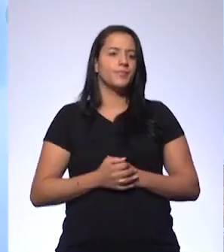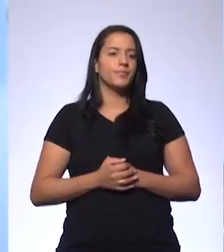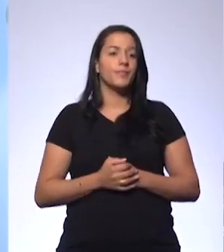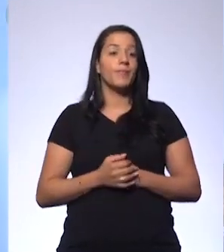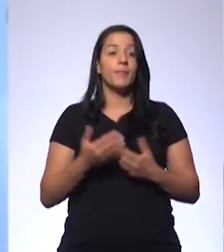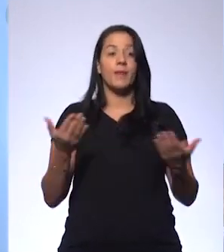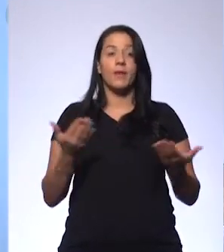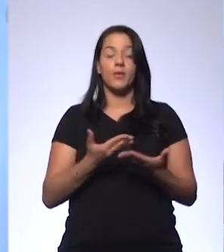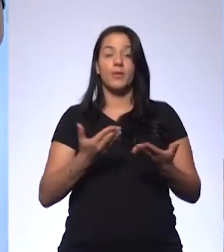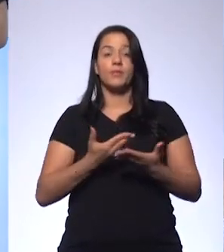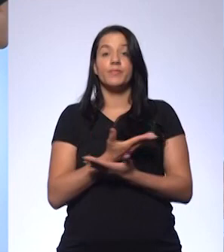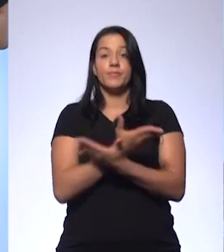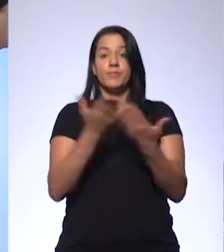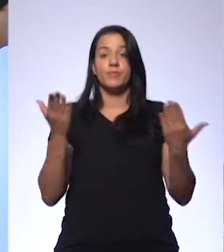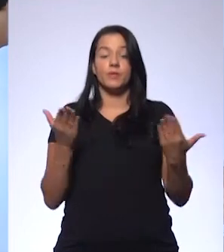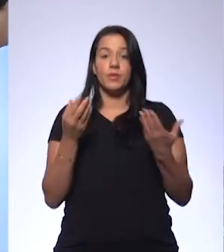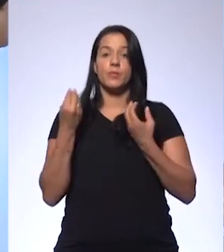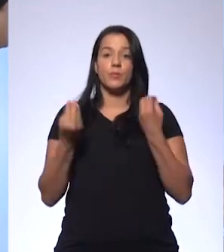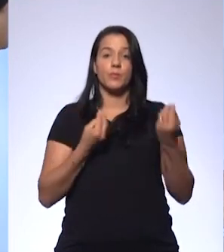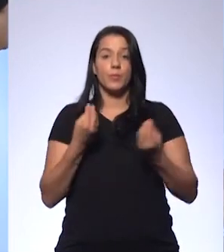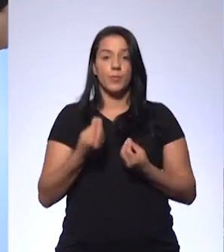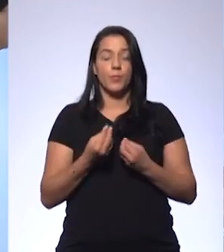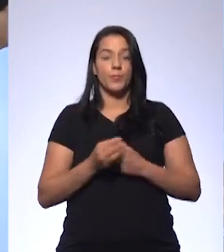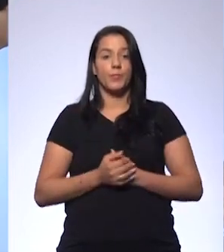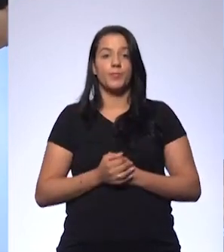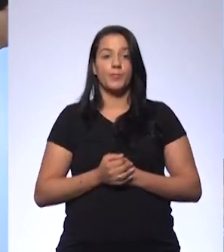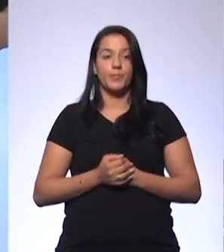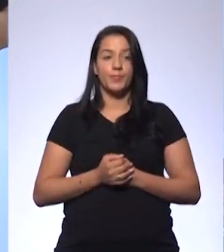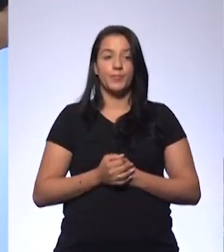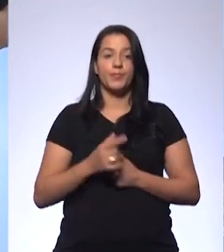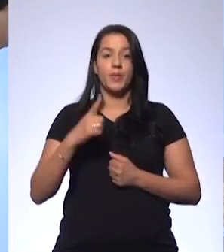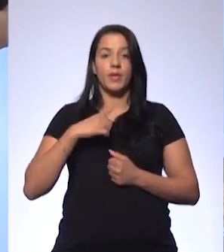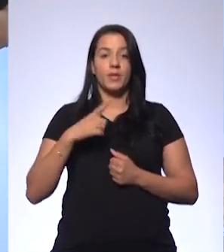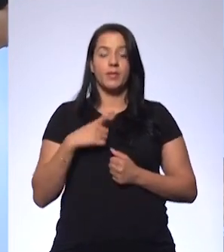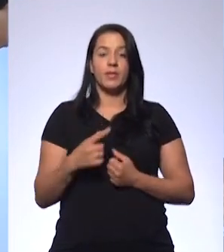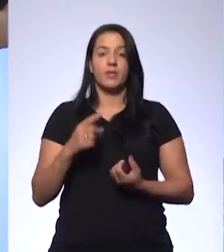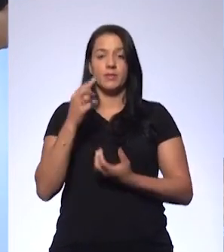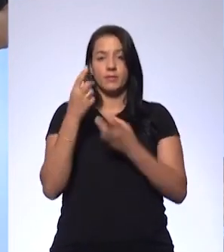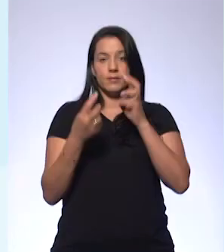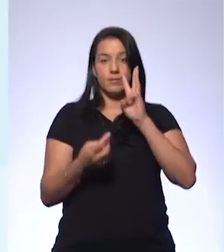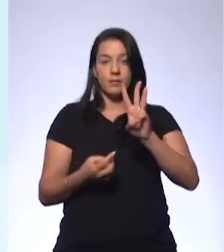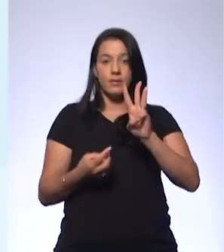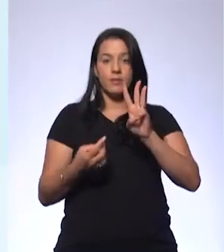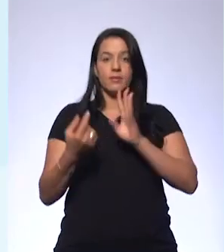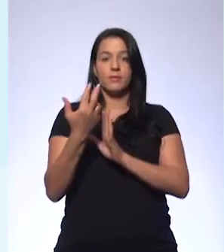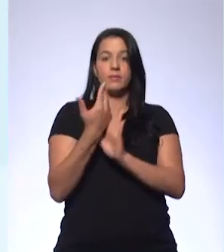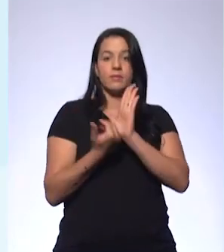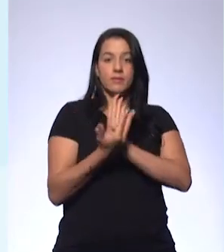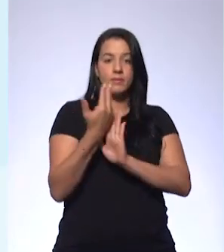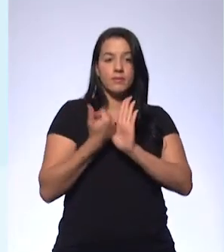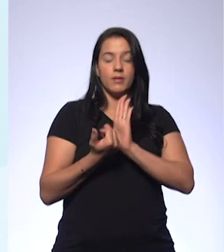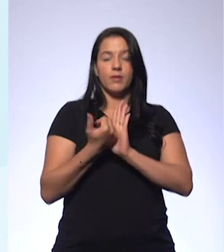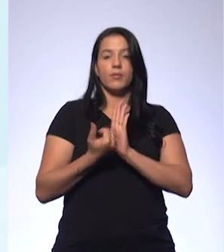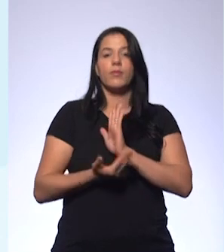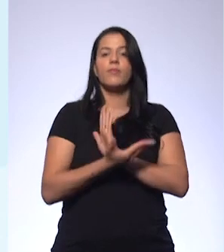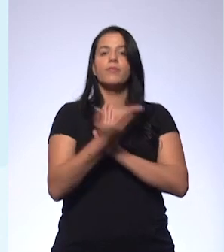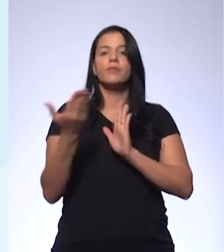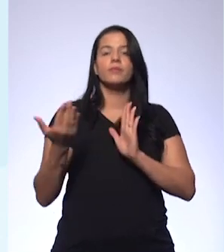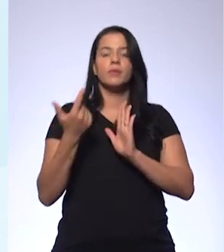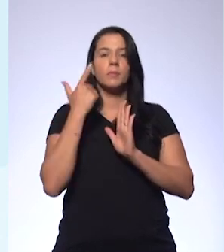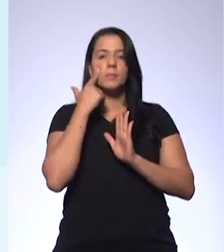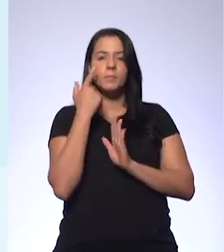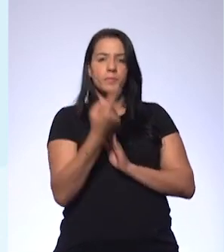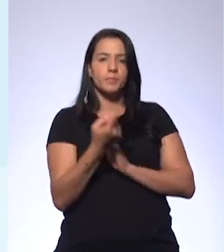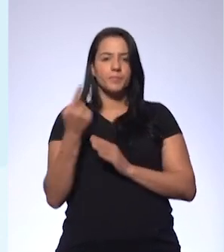eu quero saber aqui de vocês. Tá? Então, a gente tem 3 imagens e eu quero saber de vocês, aí, a partir dessas